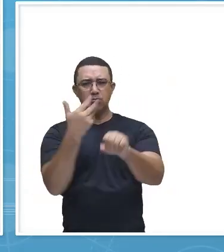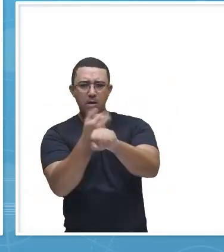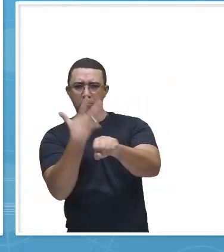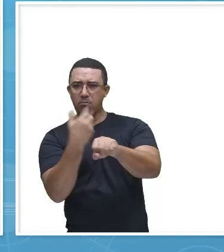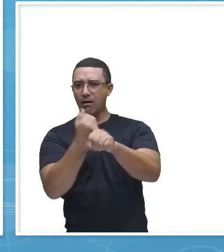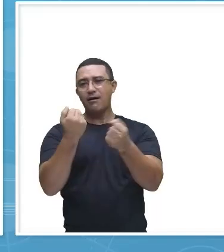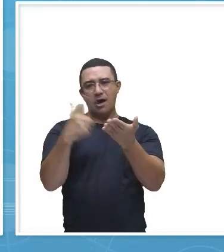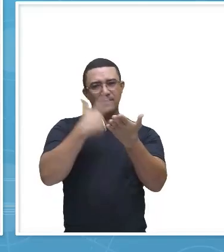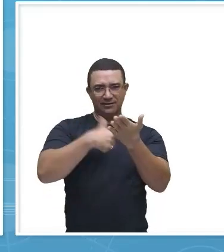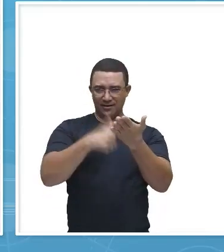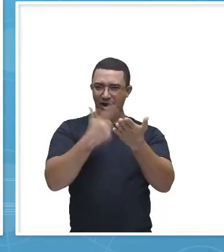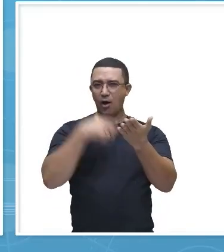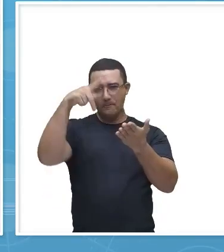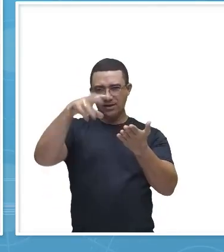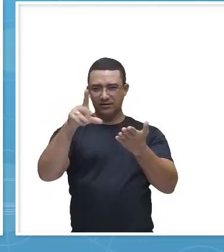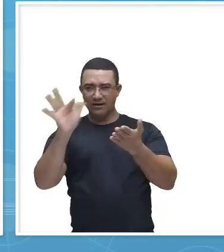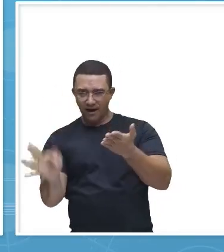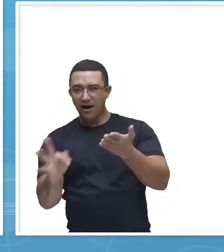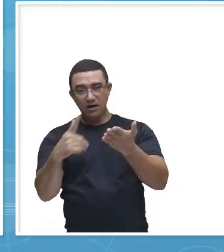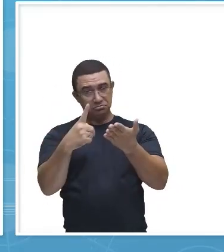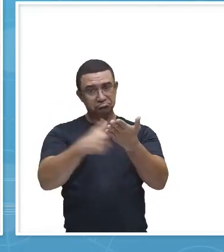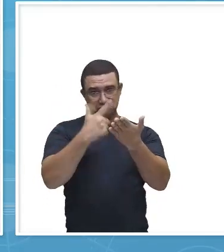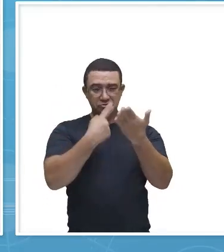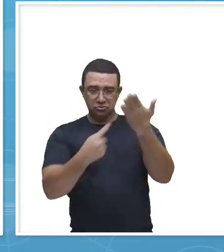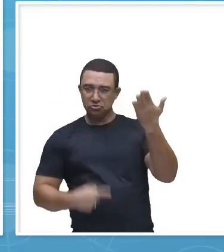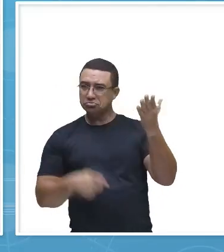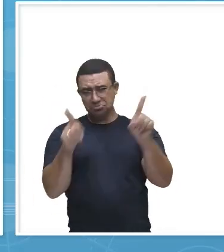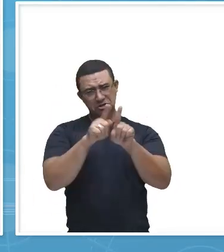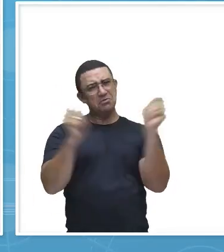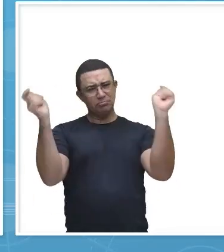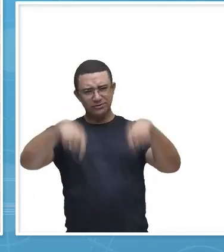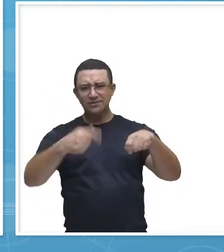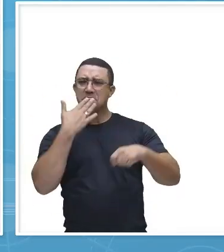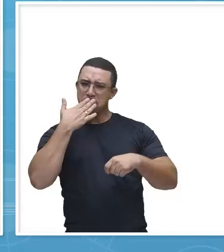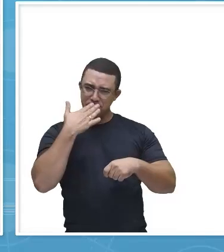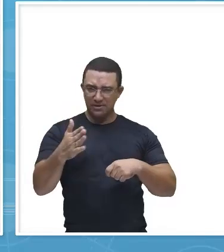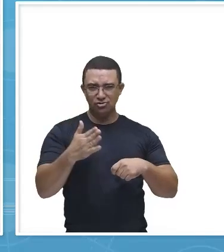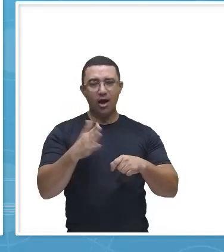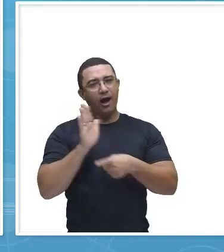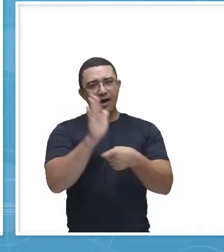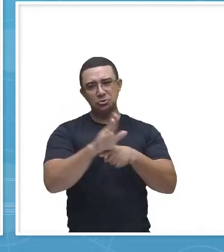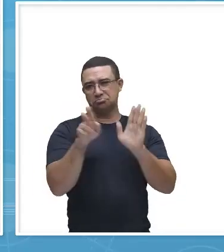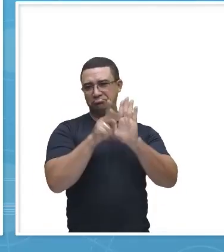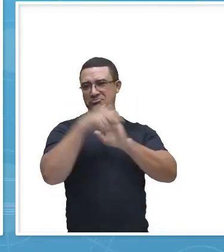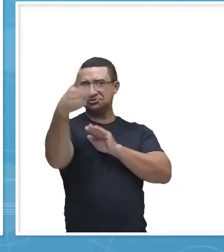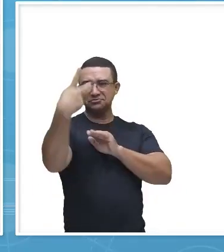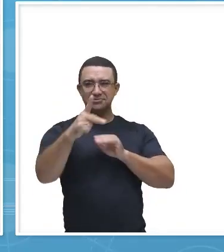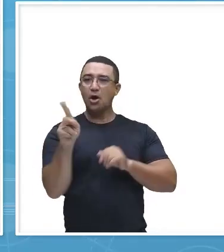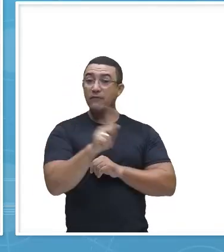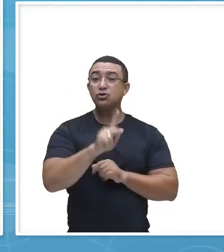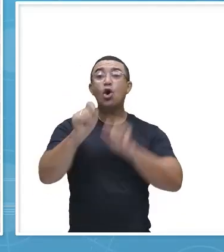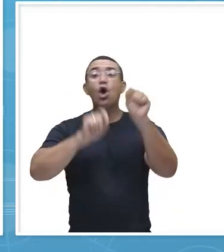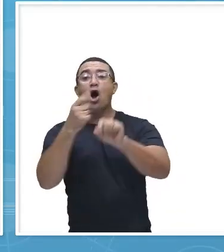nosso caderno digital. Pode também pedir ajuda do seu professor, tá? Aí da sua escola. Professor, como é que eu faço para ter acesso ao caderno